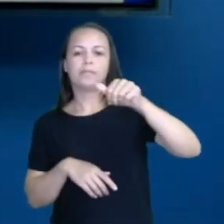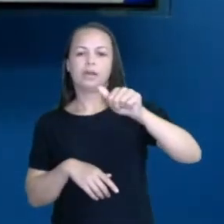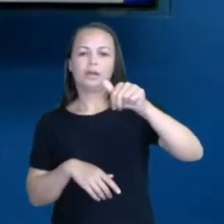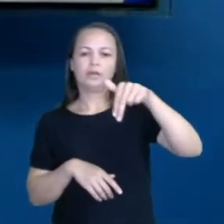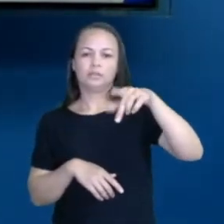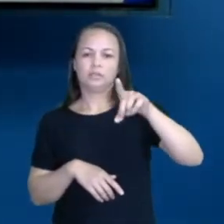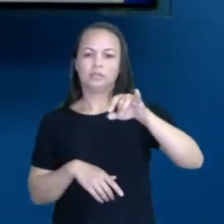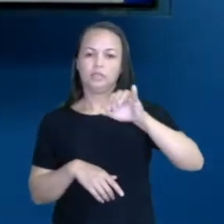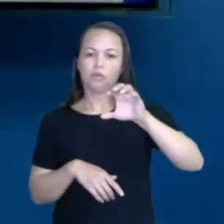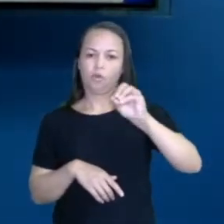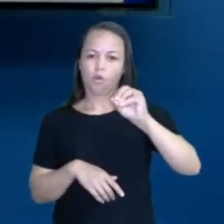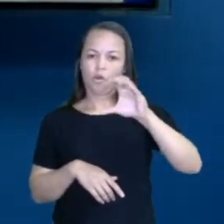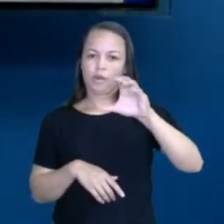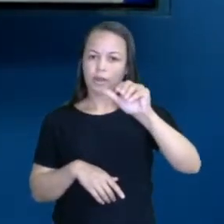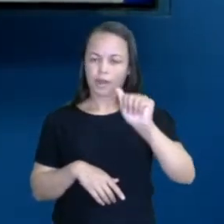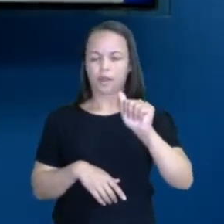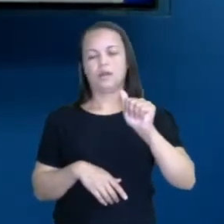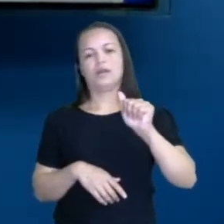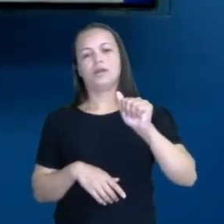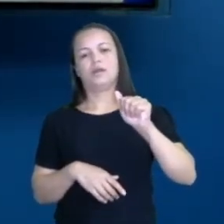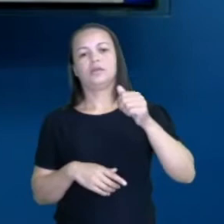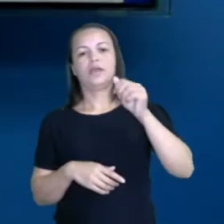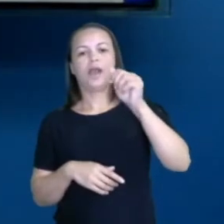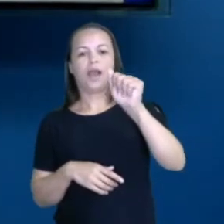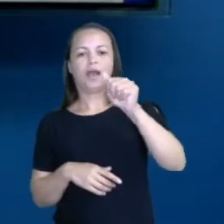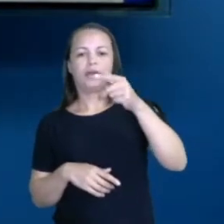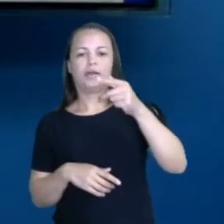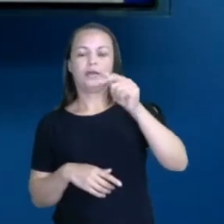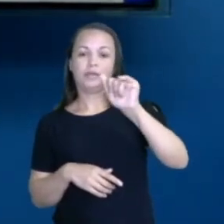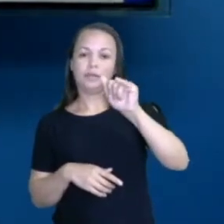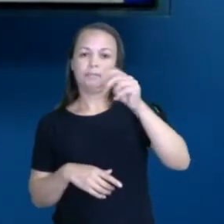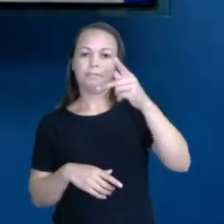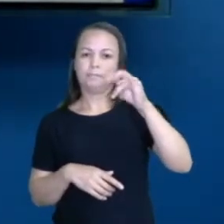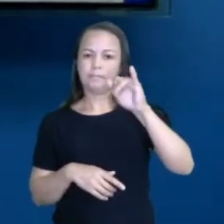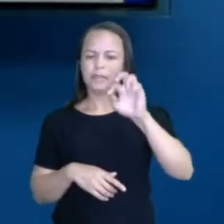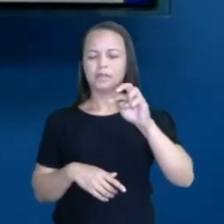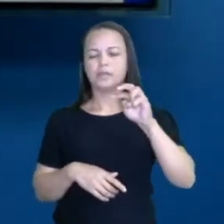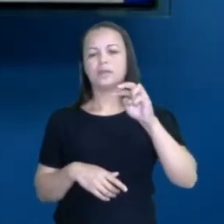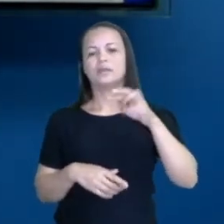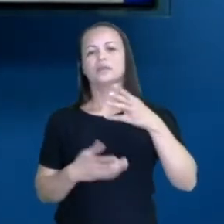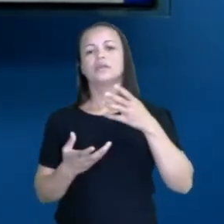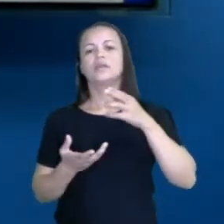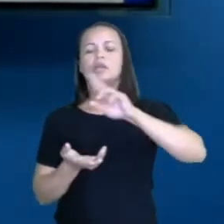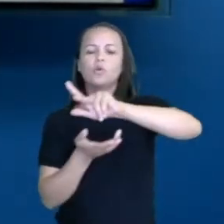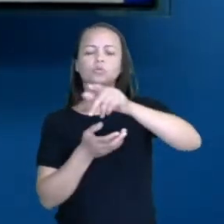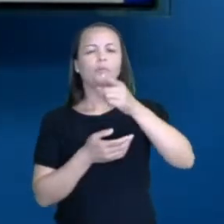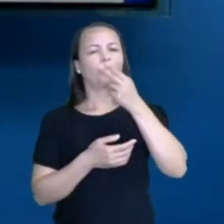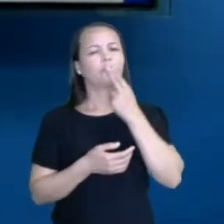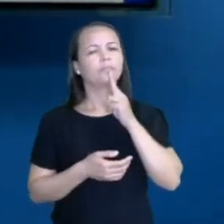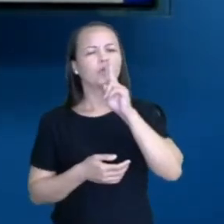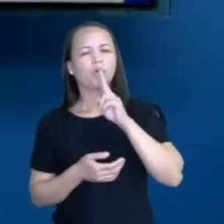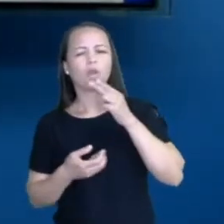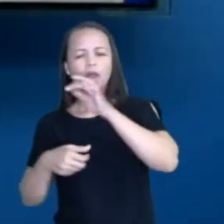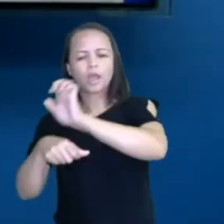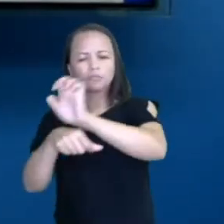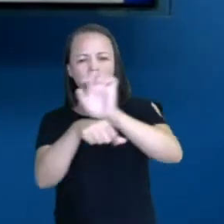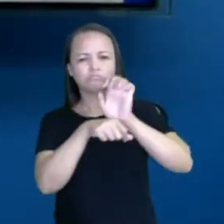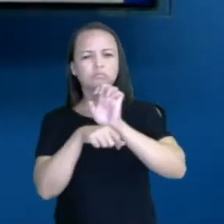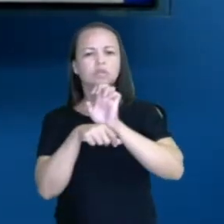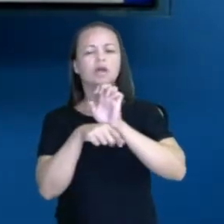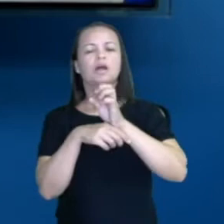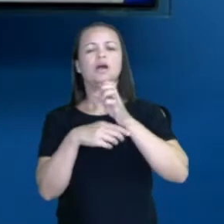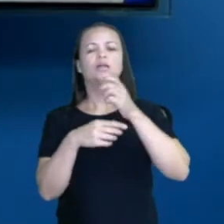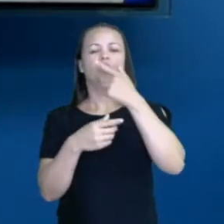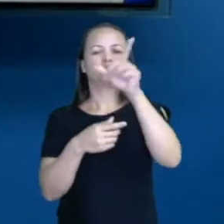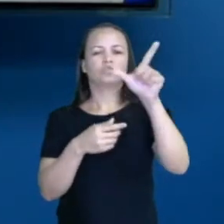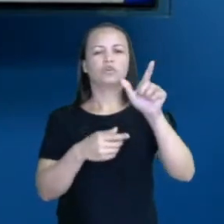aipim. Aquilo que nós conhecemos aqui em Pernambuco como picolé, dudu, em outros estados, vai adquirir outro